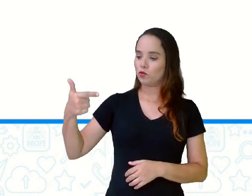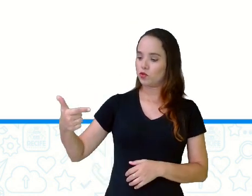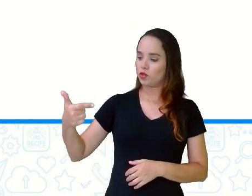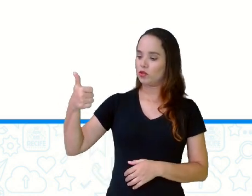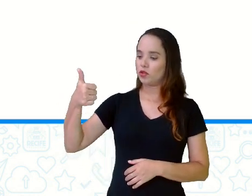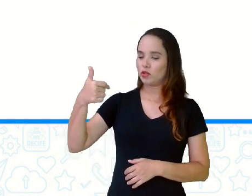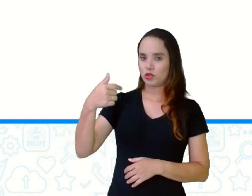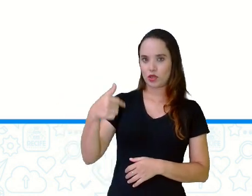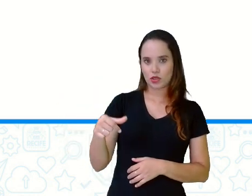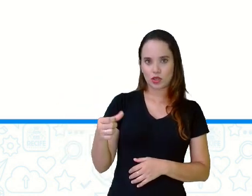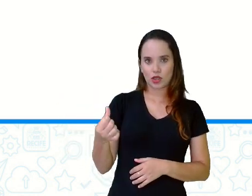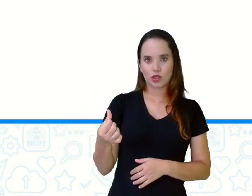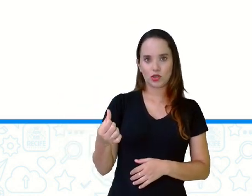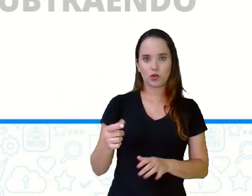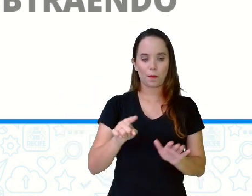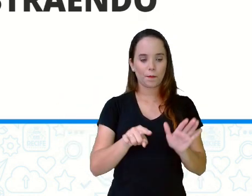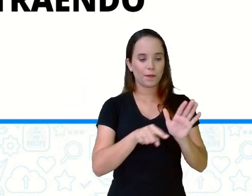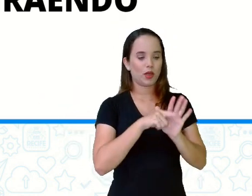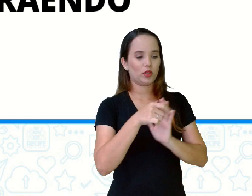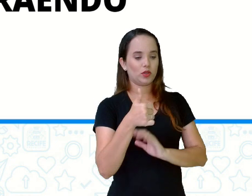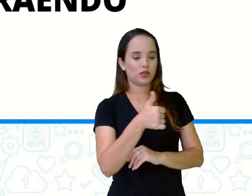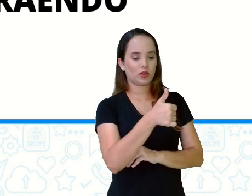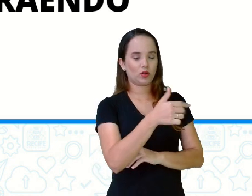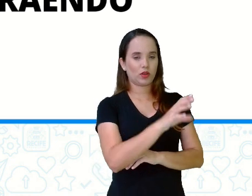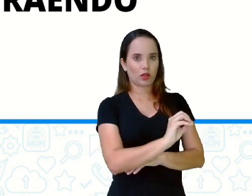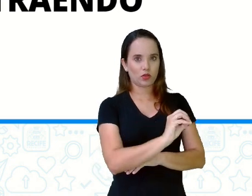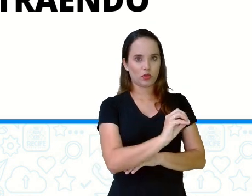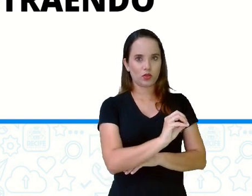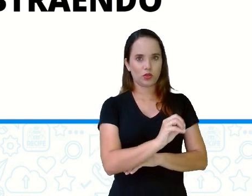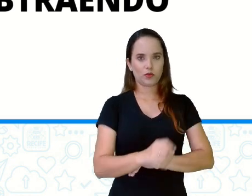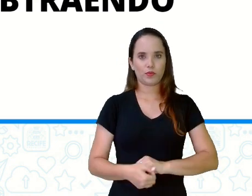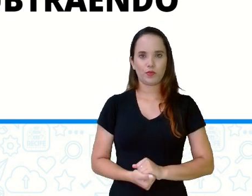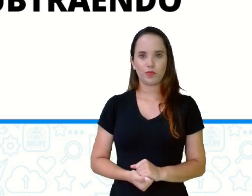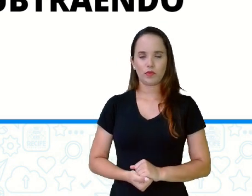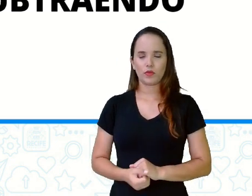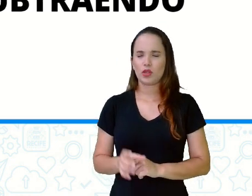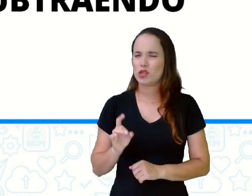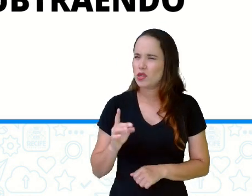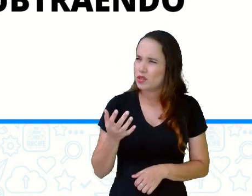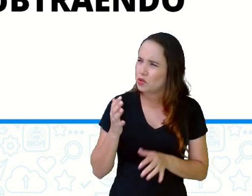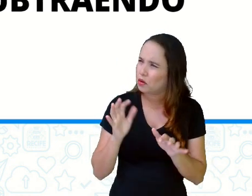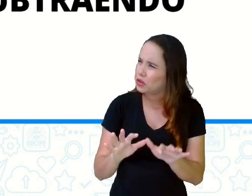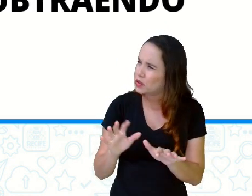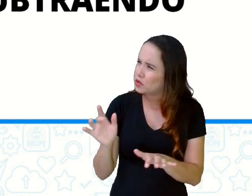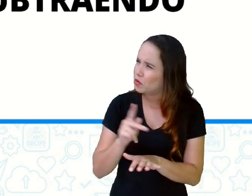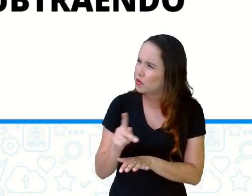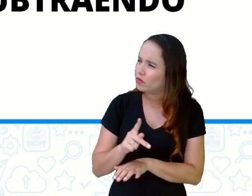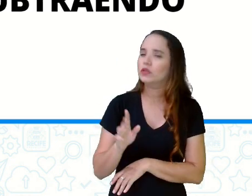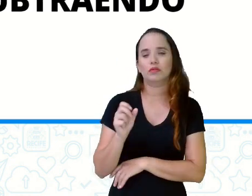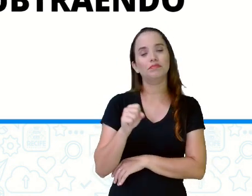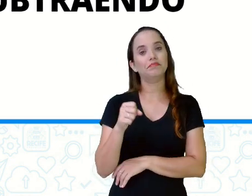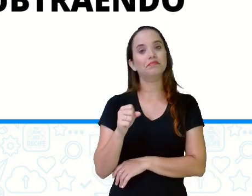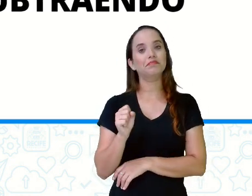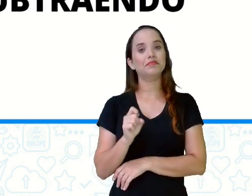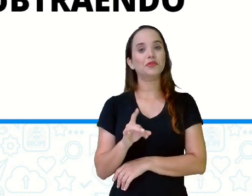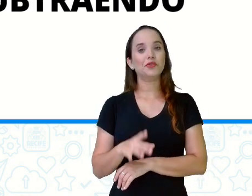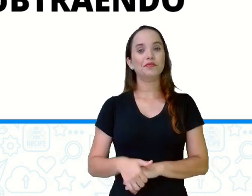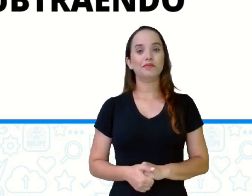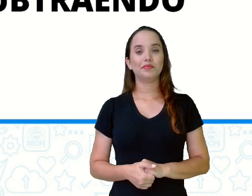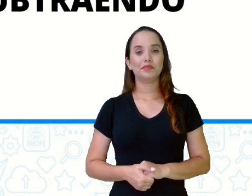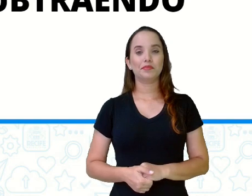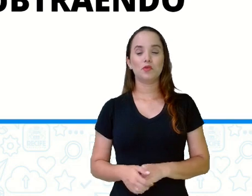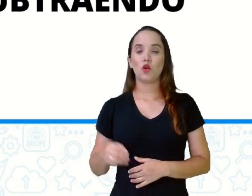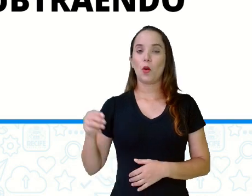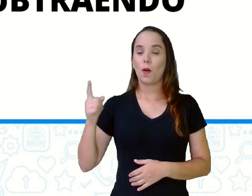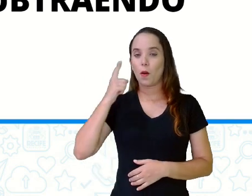216 menos 110. Só isso, professora? Só. Ó, minuendo,